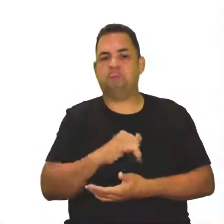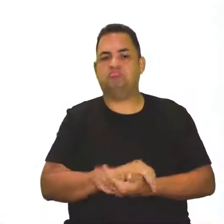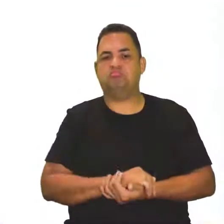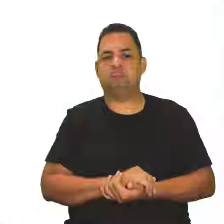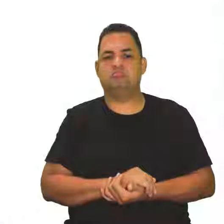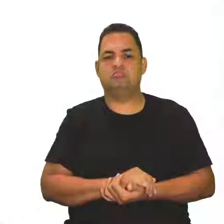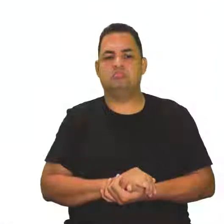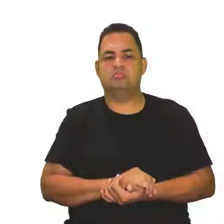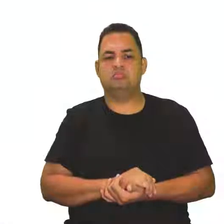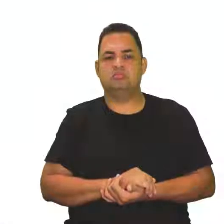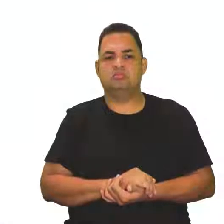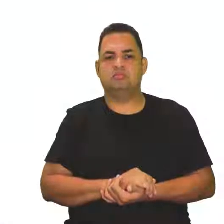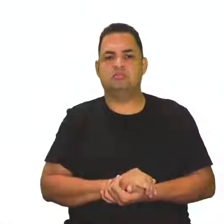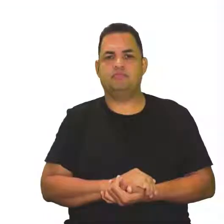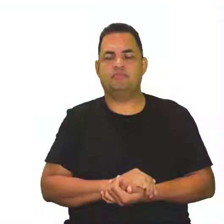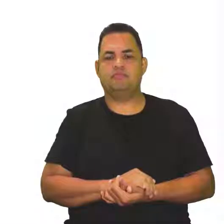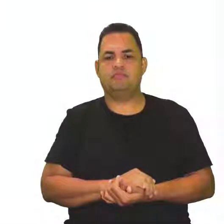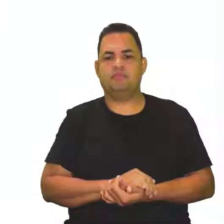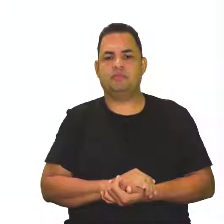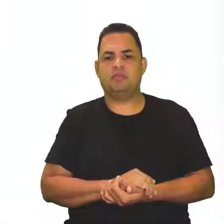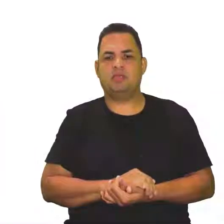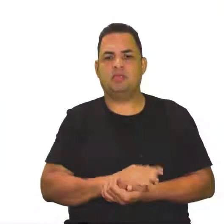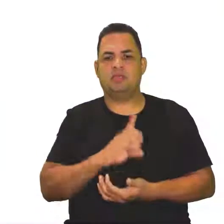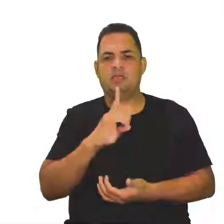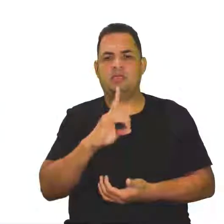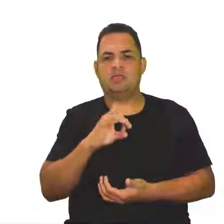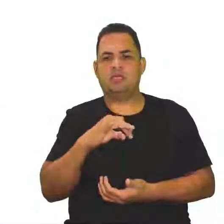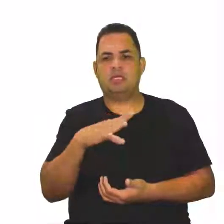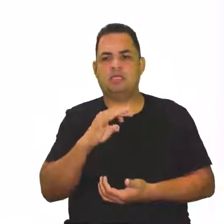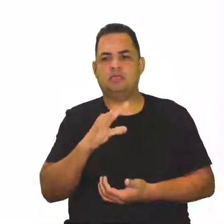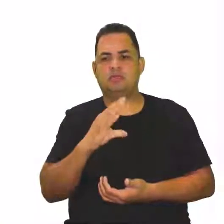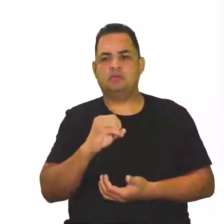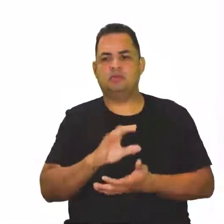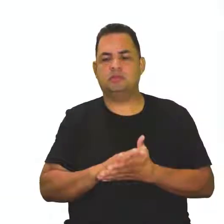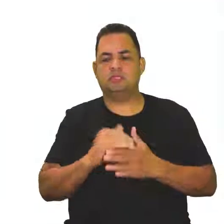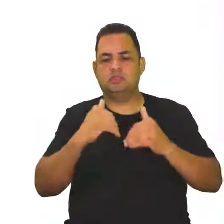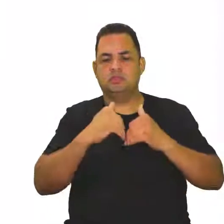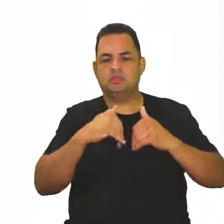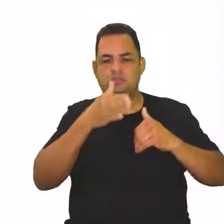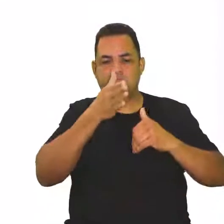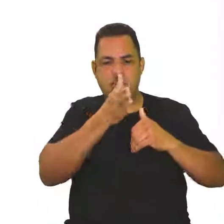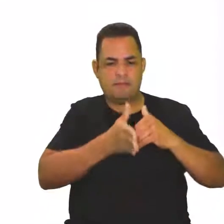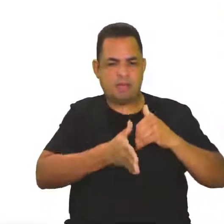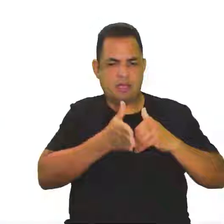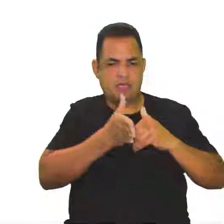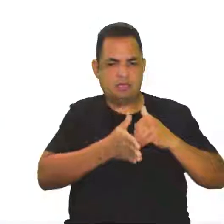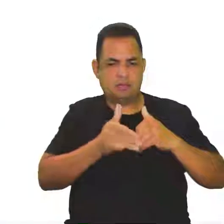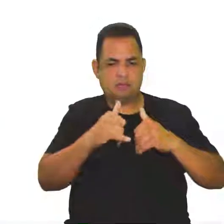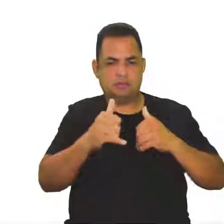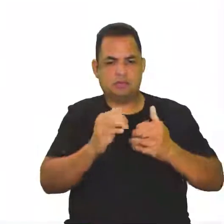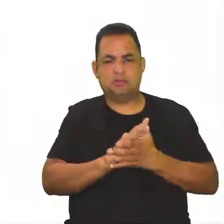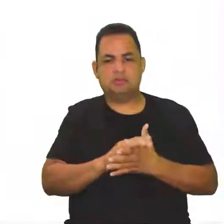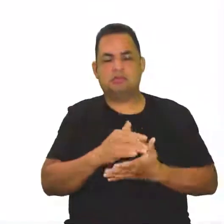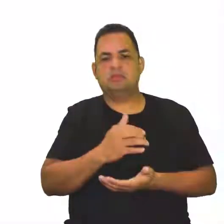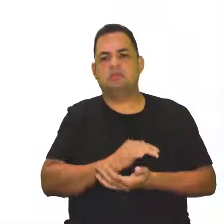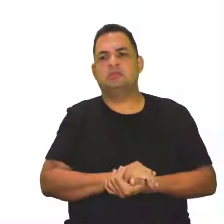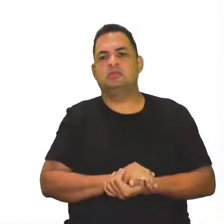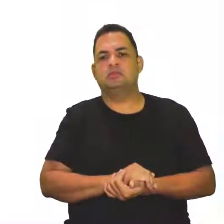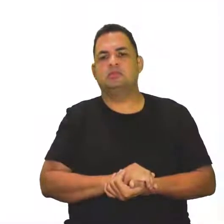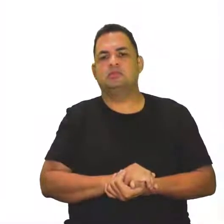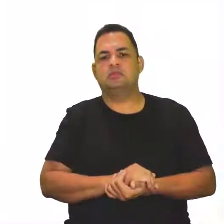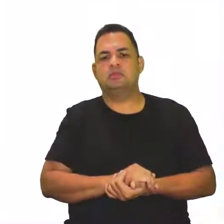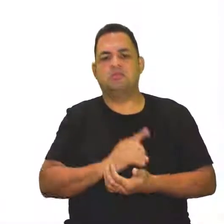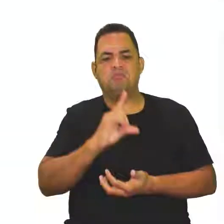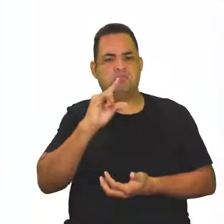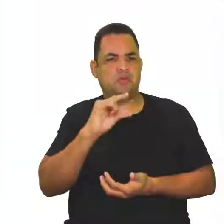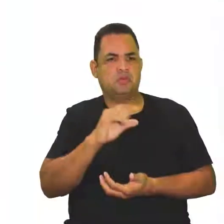são os materiais chamados de isolante. Não existe elétrons livres, ou se existir, muito, muito pouco,